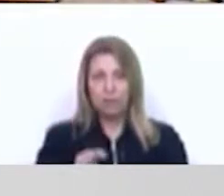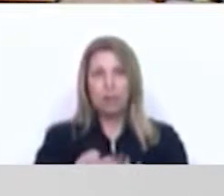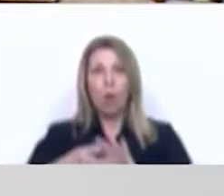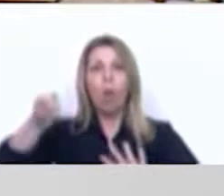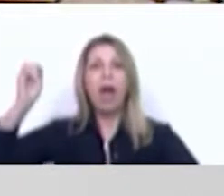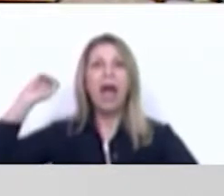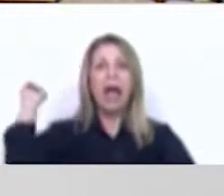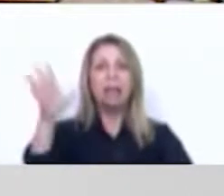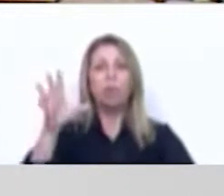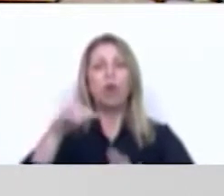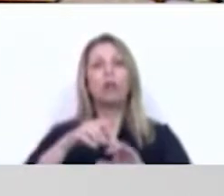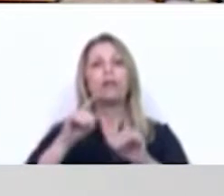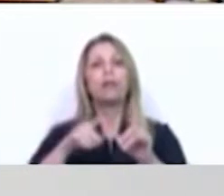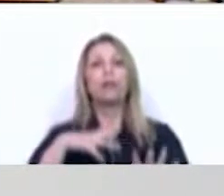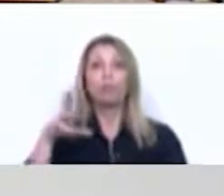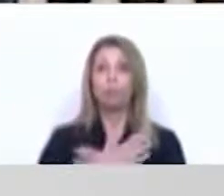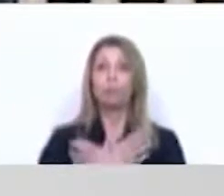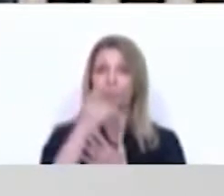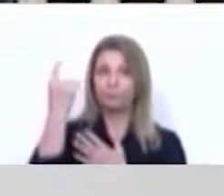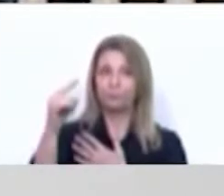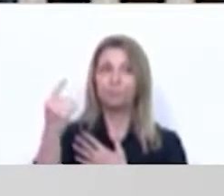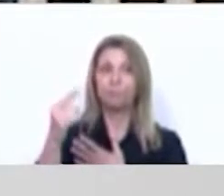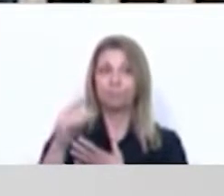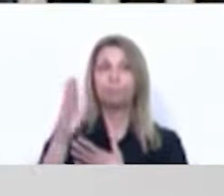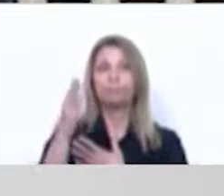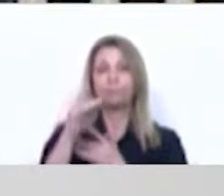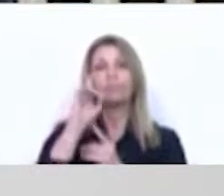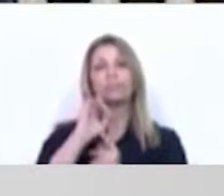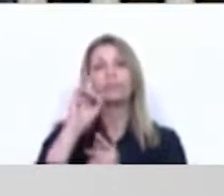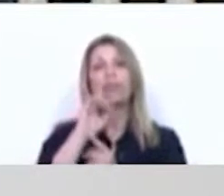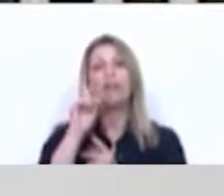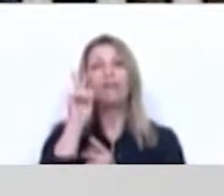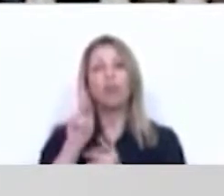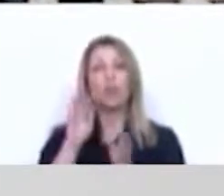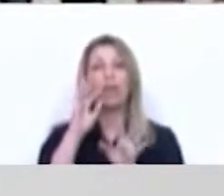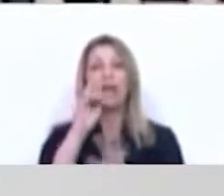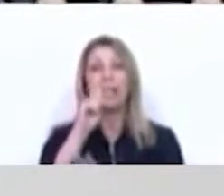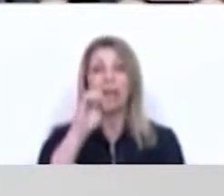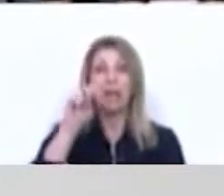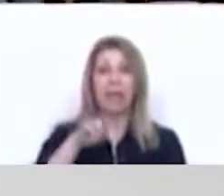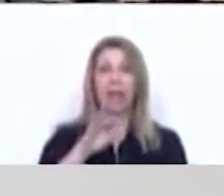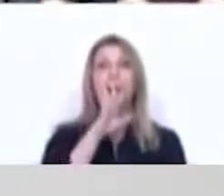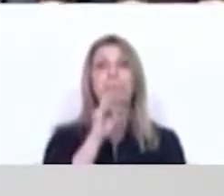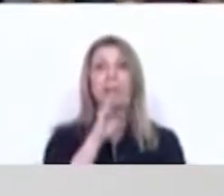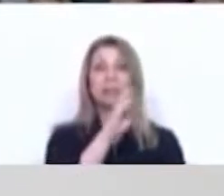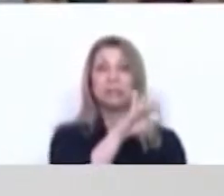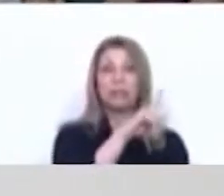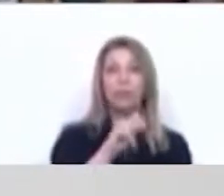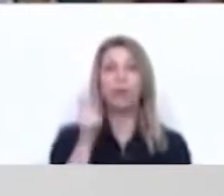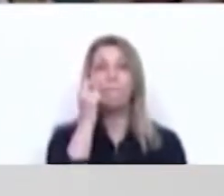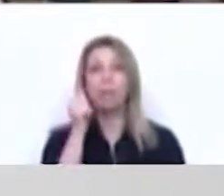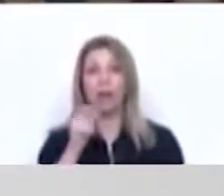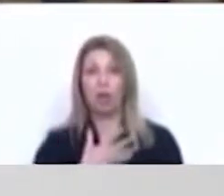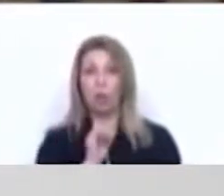Alfredo Quintana acompanhou o momento de perto. Estiveram presentes os pais, o irmão e a mulher. José Magalhães, diretor